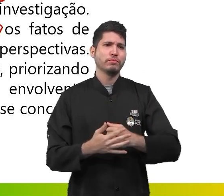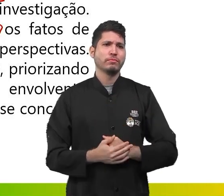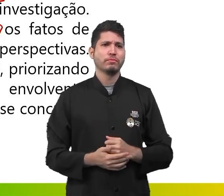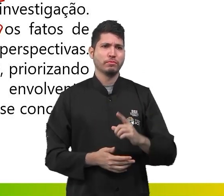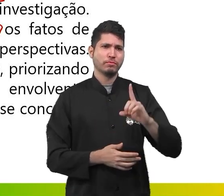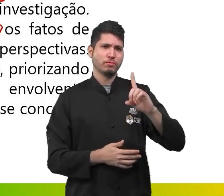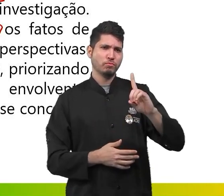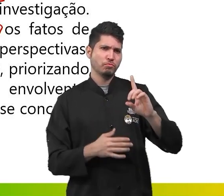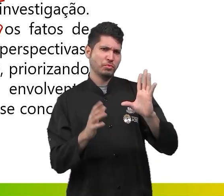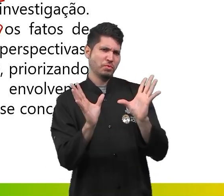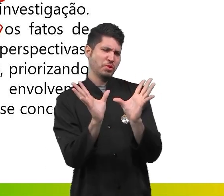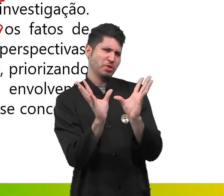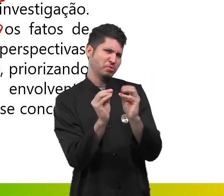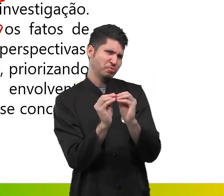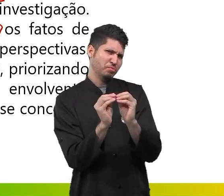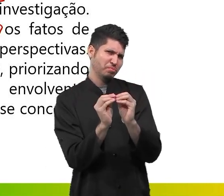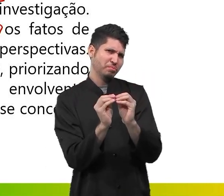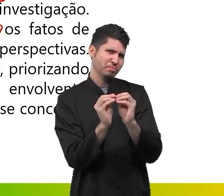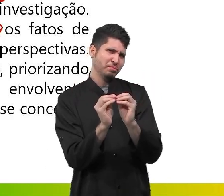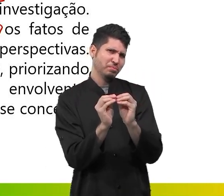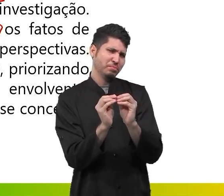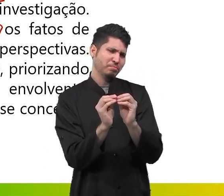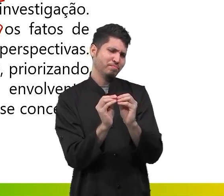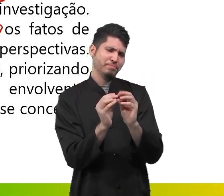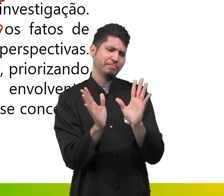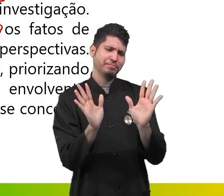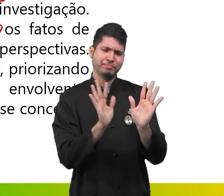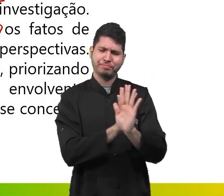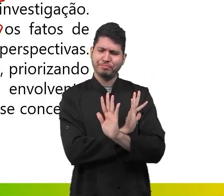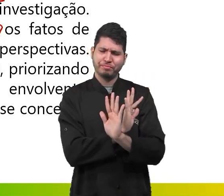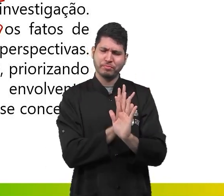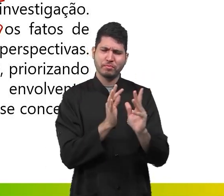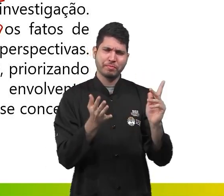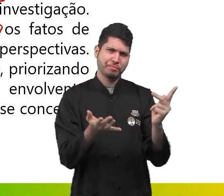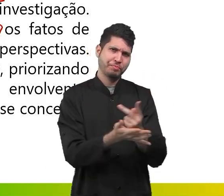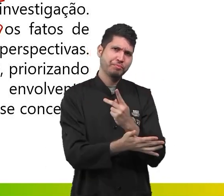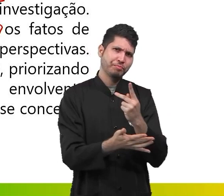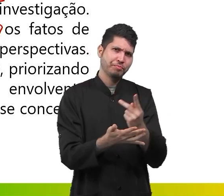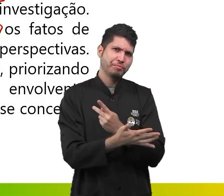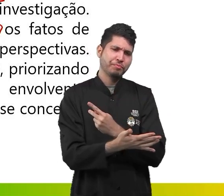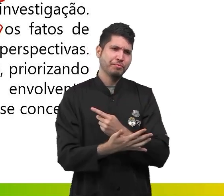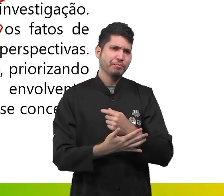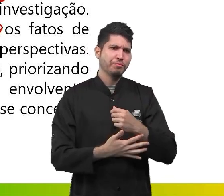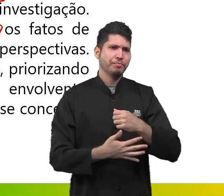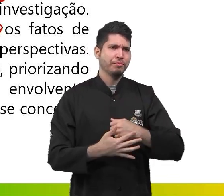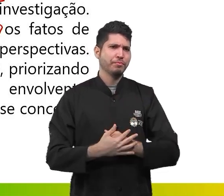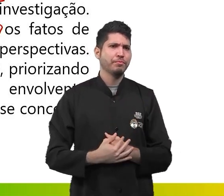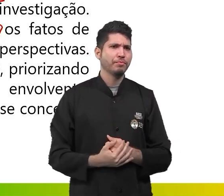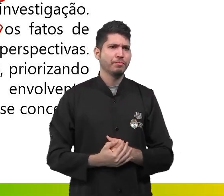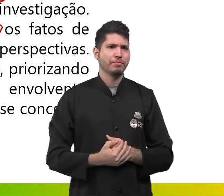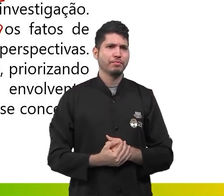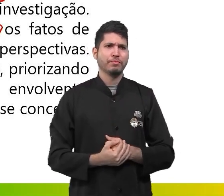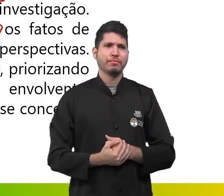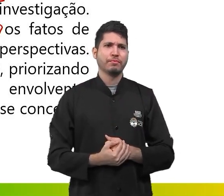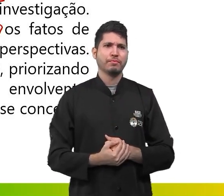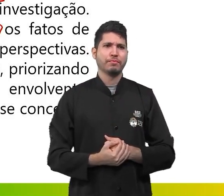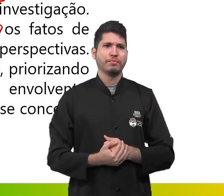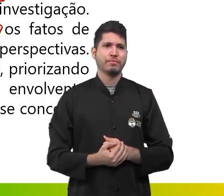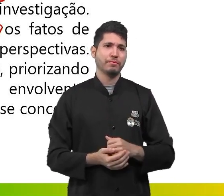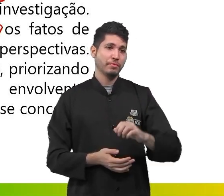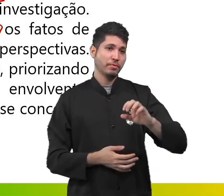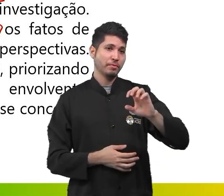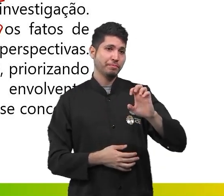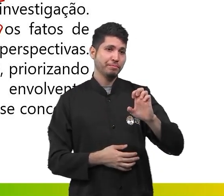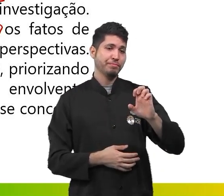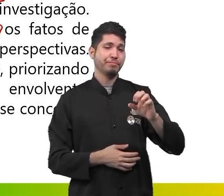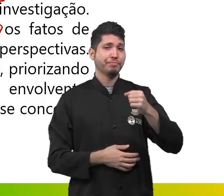resumo breve. Não, né, galera? Essas outras, elas estão muito erradas, tá bom? E aí, a reportagem é um tipo de artigo, não, né, galera? Não